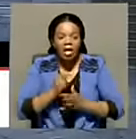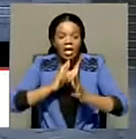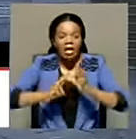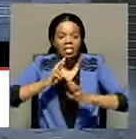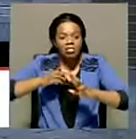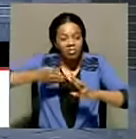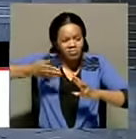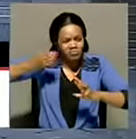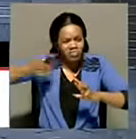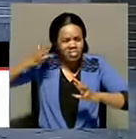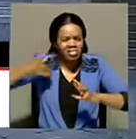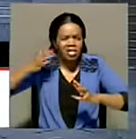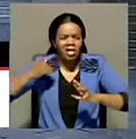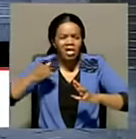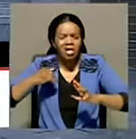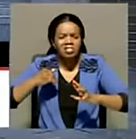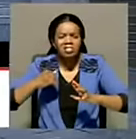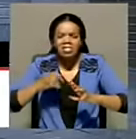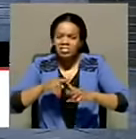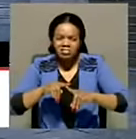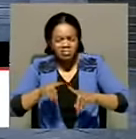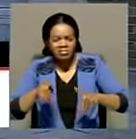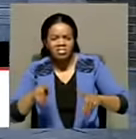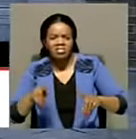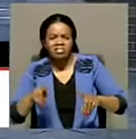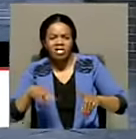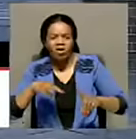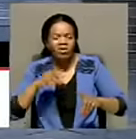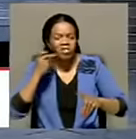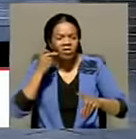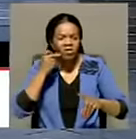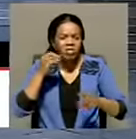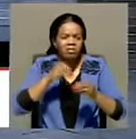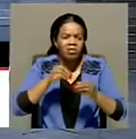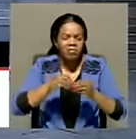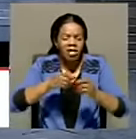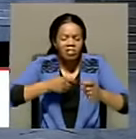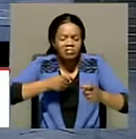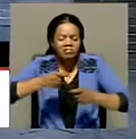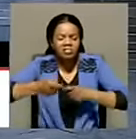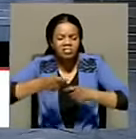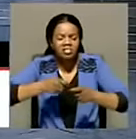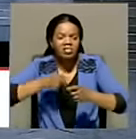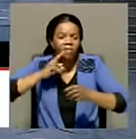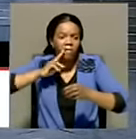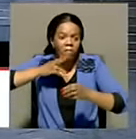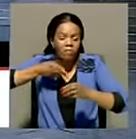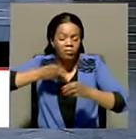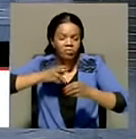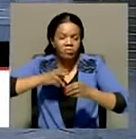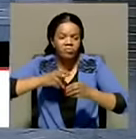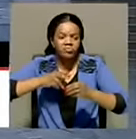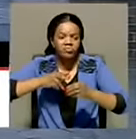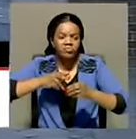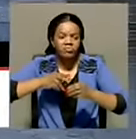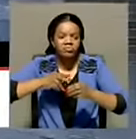repito, que eram de exploração, ou seja, de importação de petróleo bruto dos Estados Unidos de Angola,